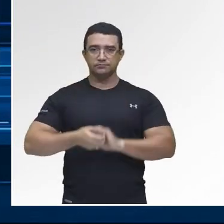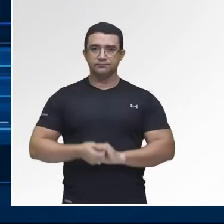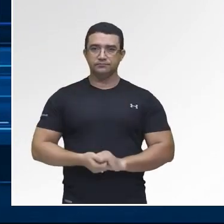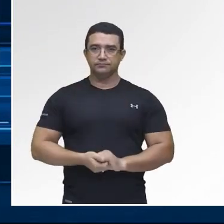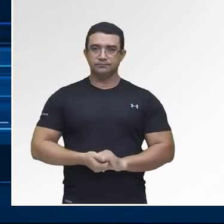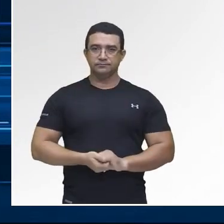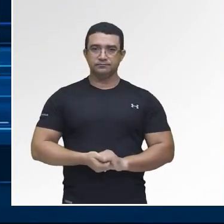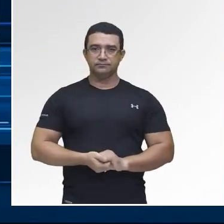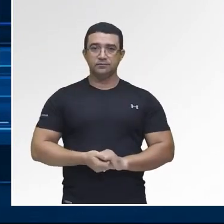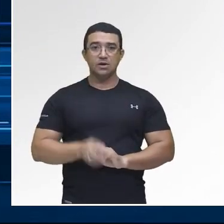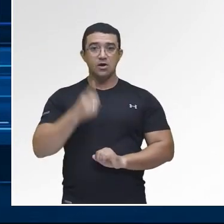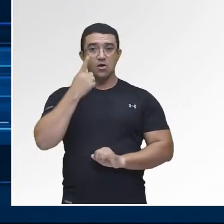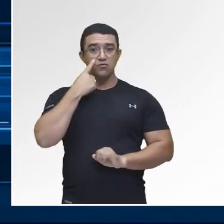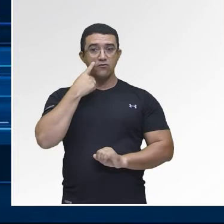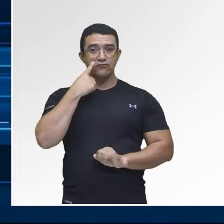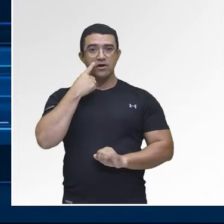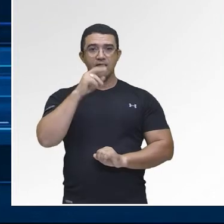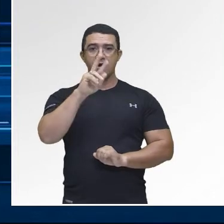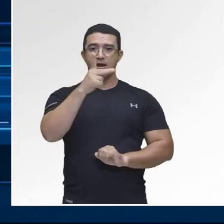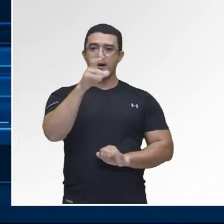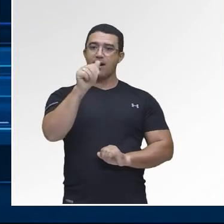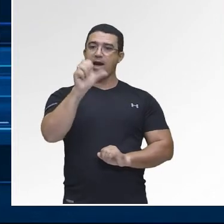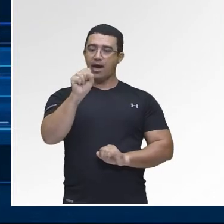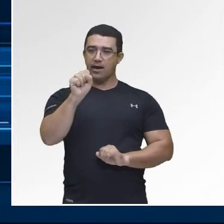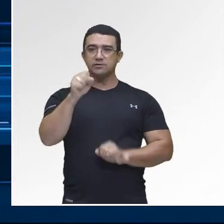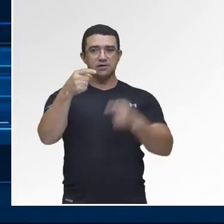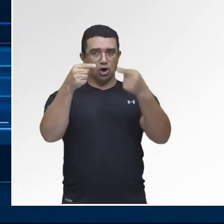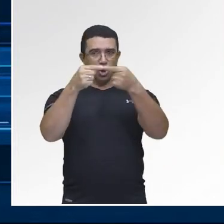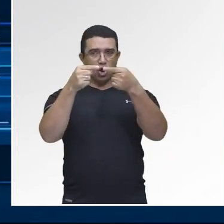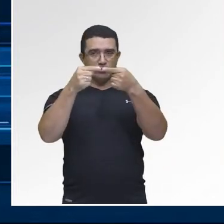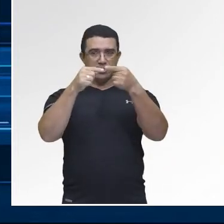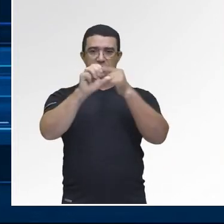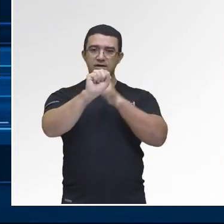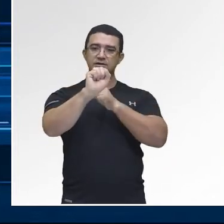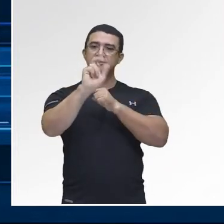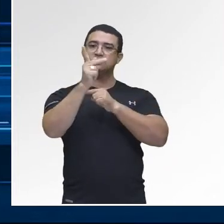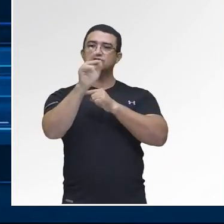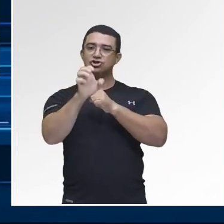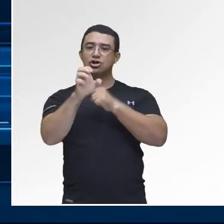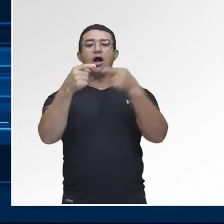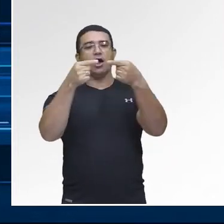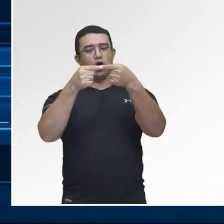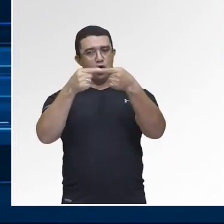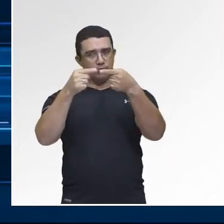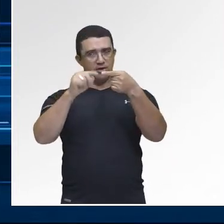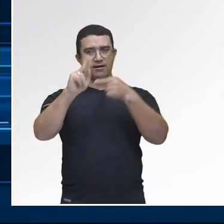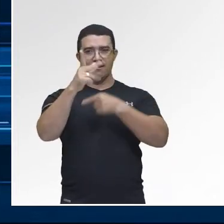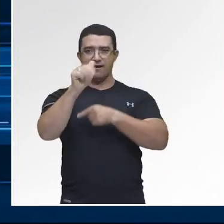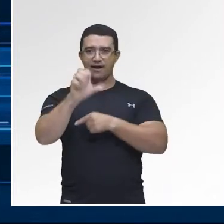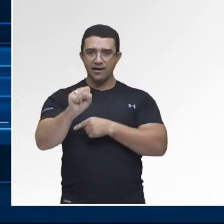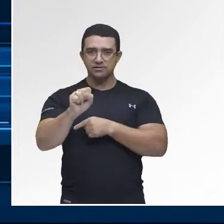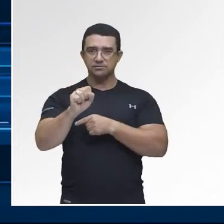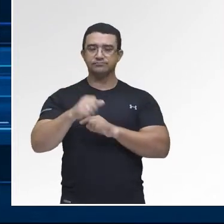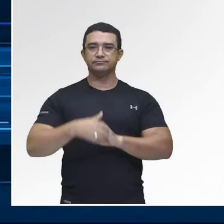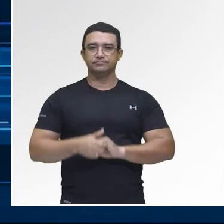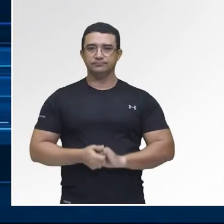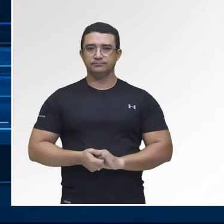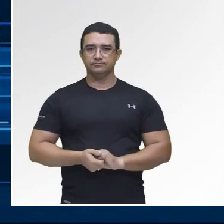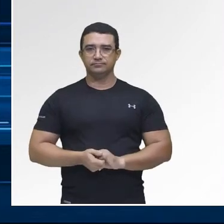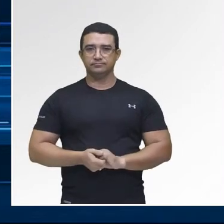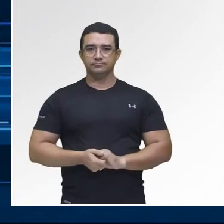atenção para a presença do has, né? Porque o sujeito é she, é a terceira pessoa do singular, portanto,